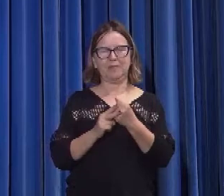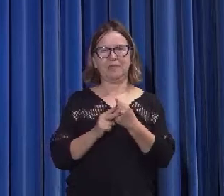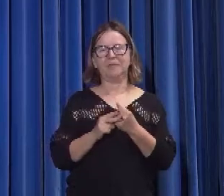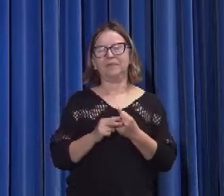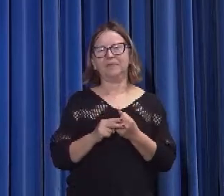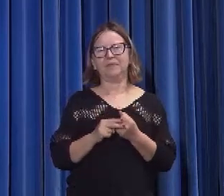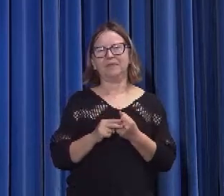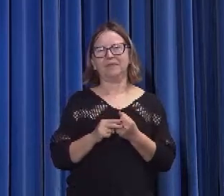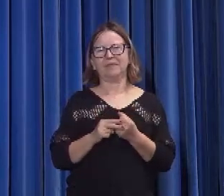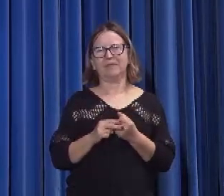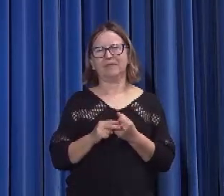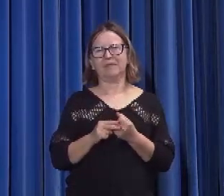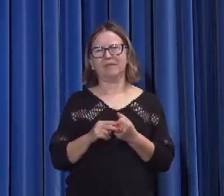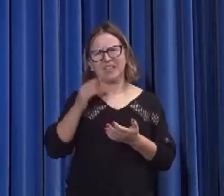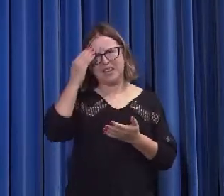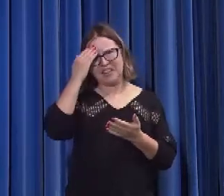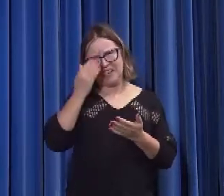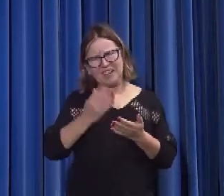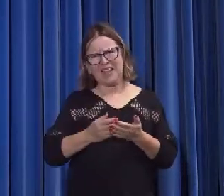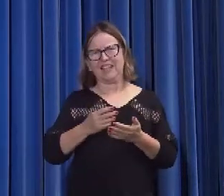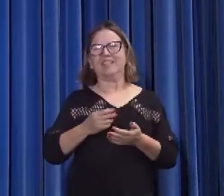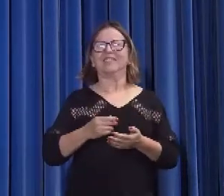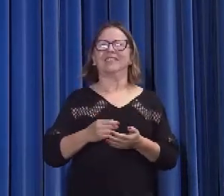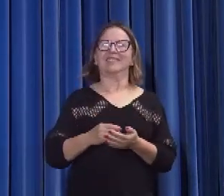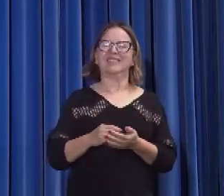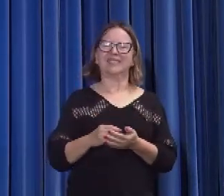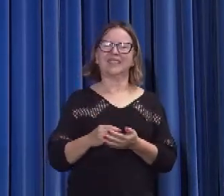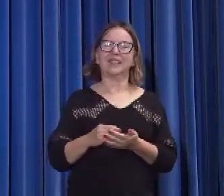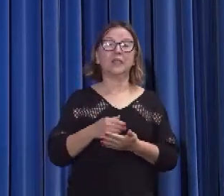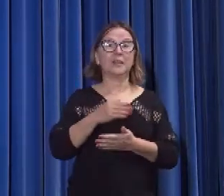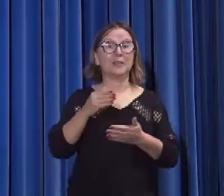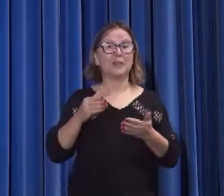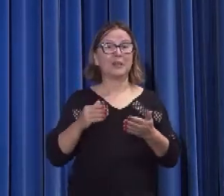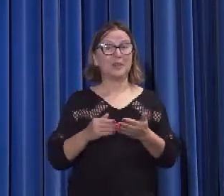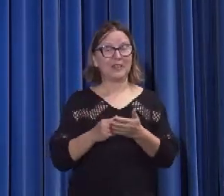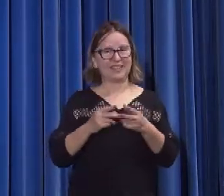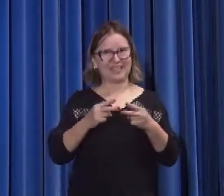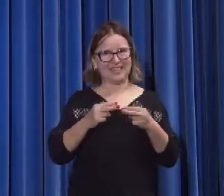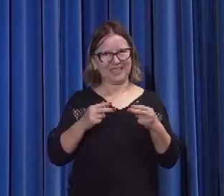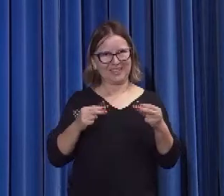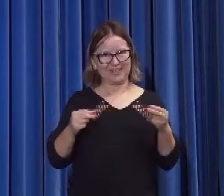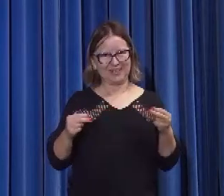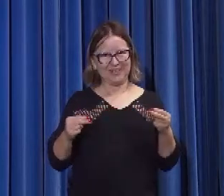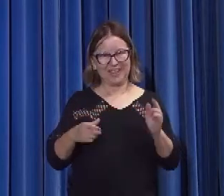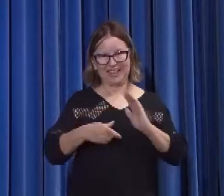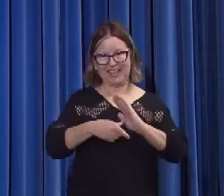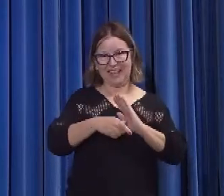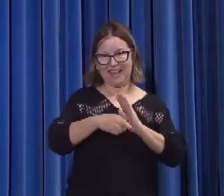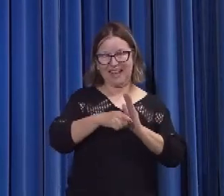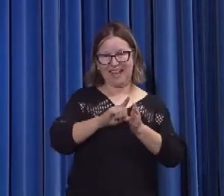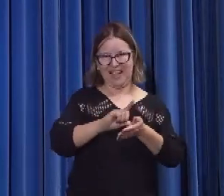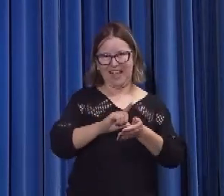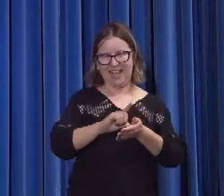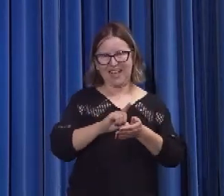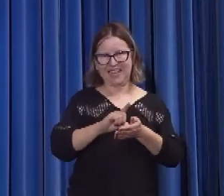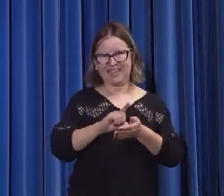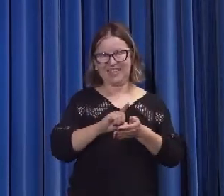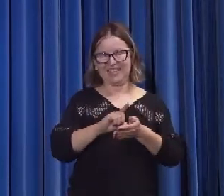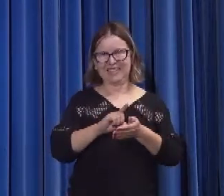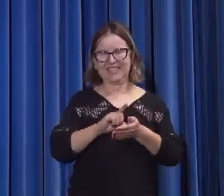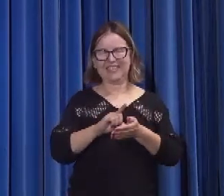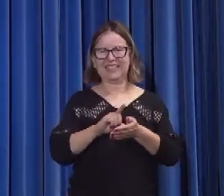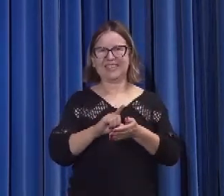considera egeomai, tudo aquilo que antes de ter